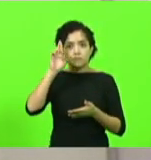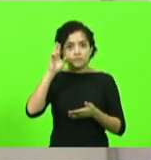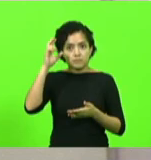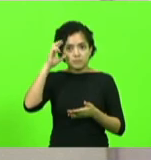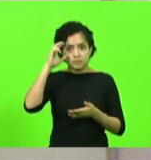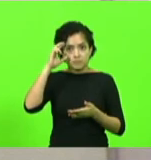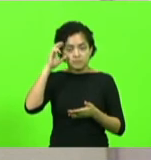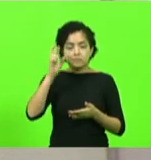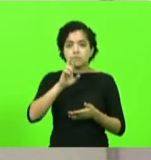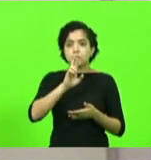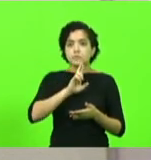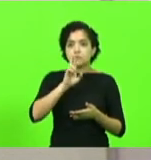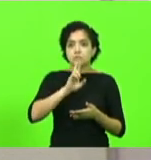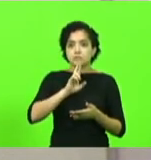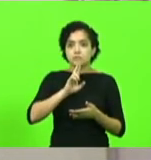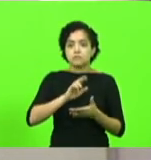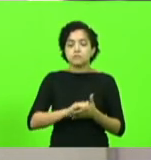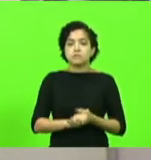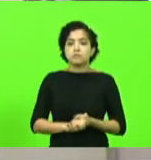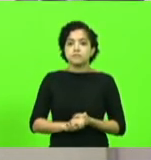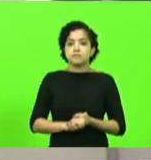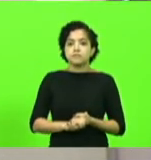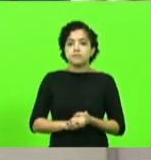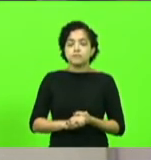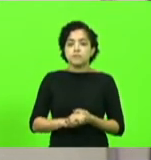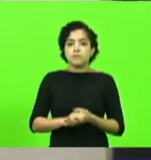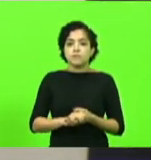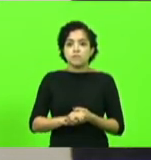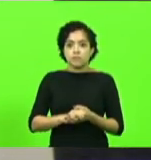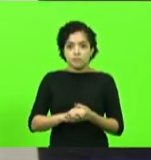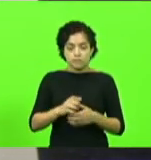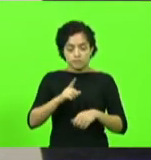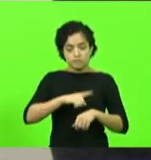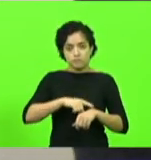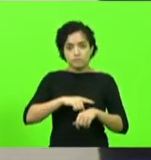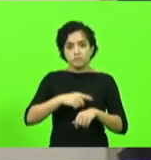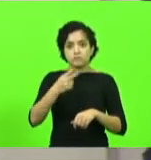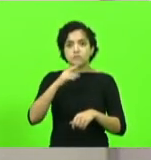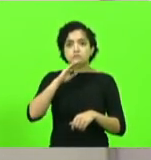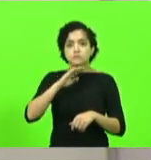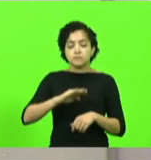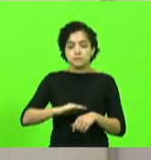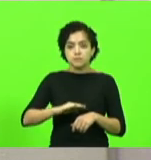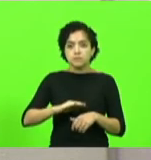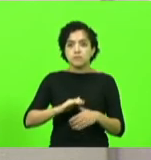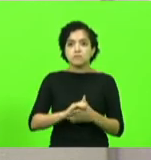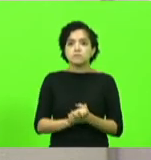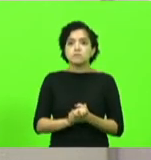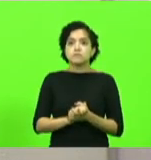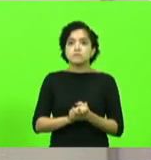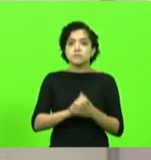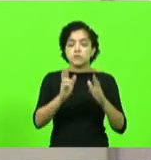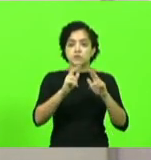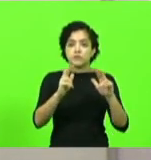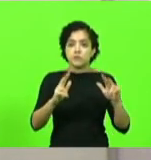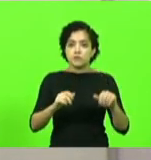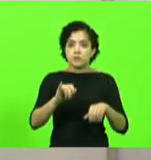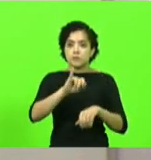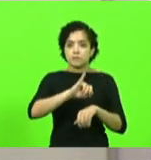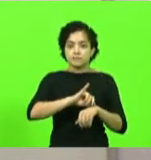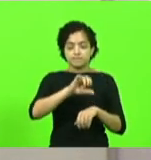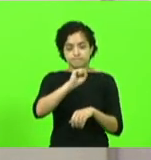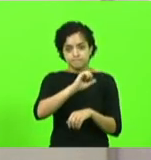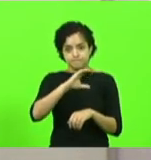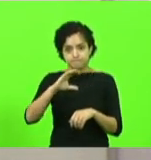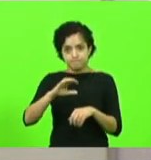Minoto e Laércio Schuster. Às 14 horas do dia 27 do mês de outubro de 2021, nessa cidade de Florianópolis, capital do